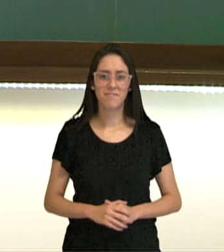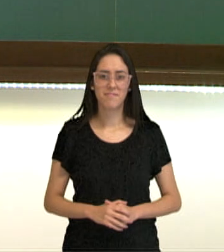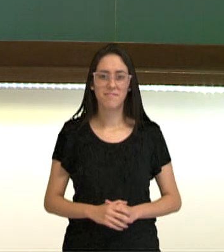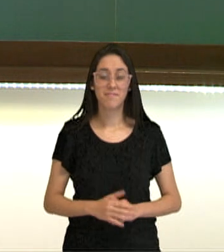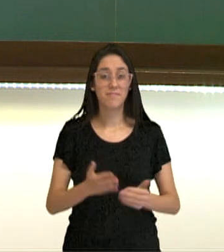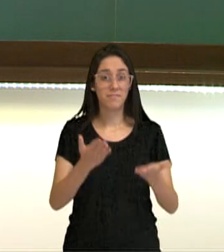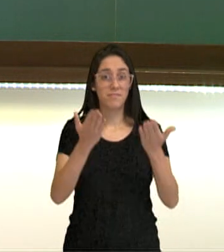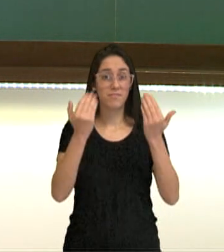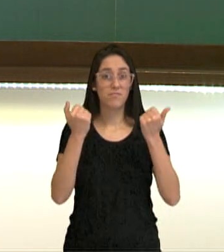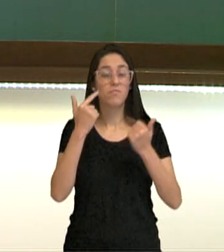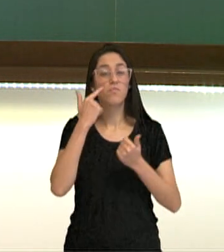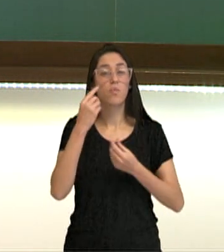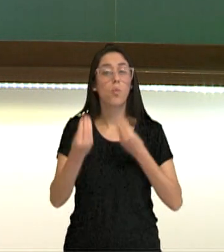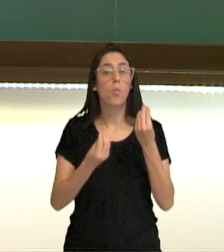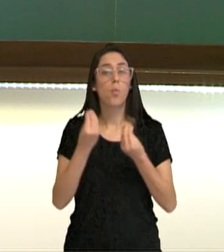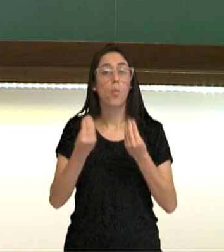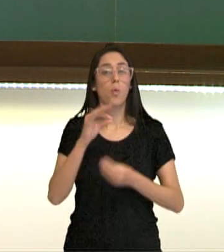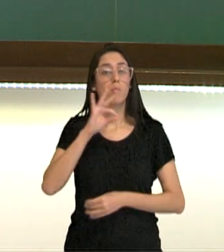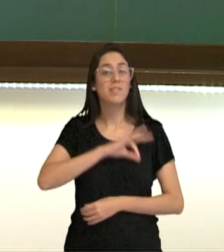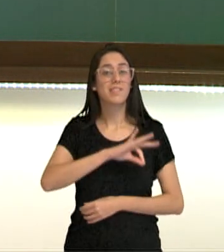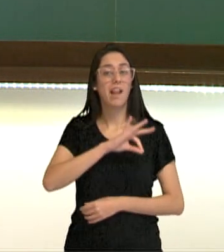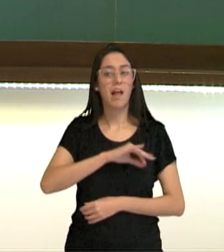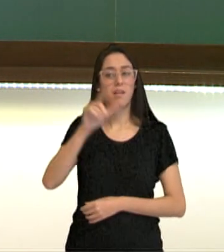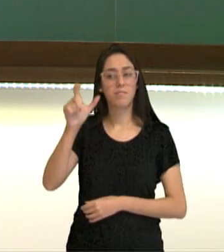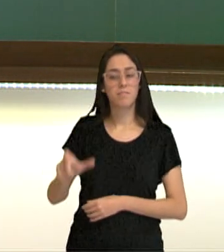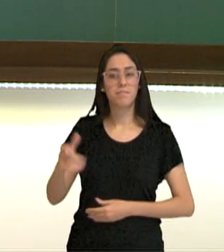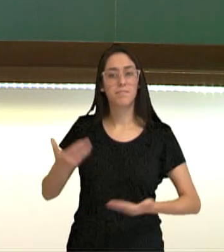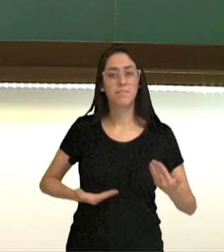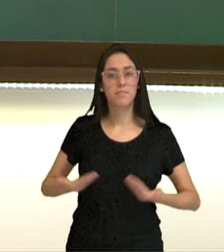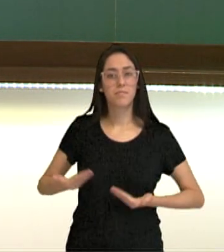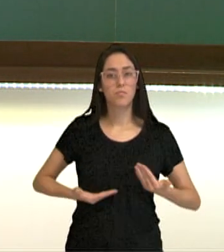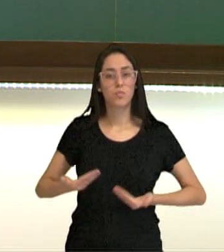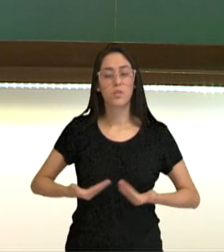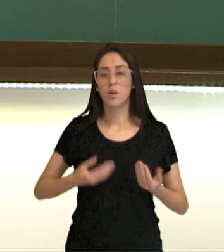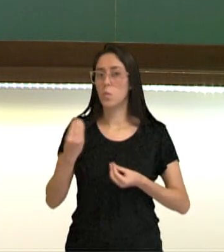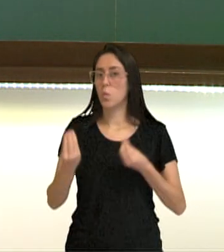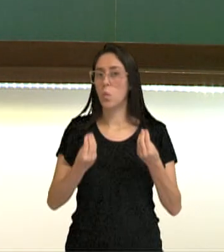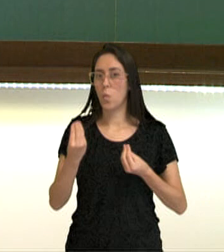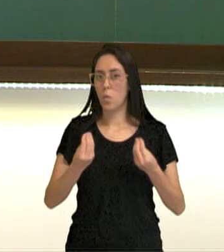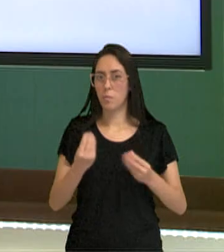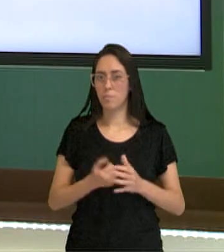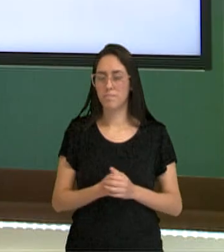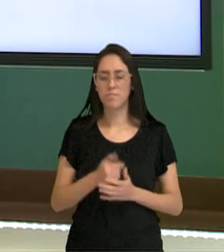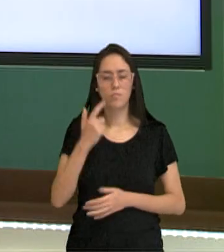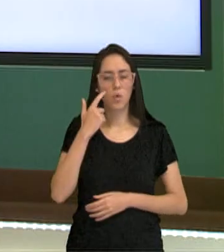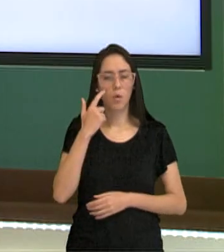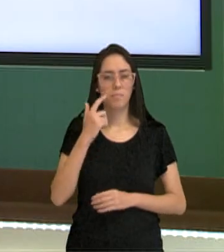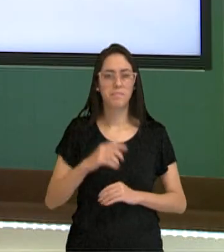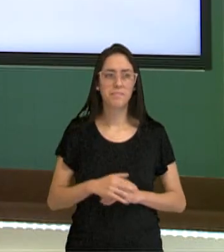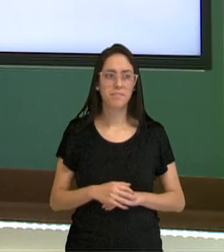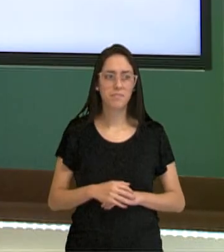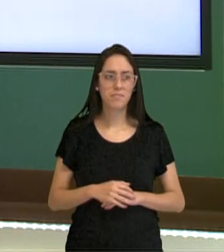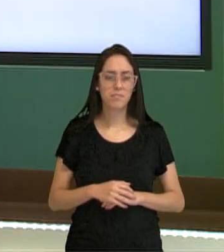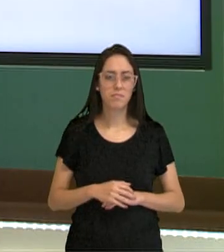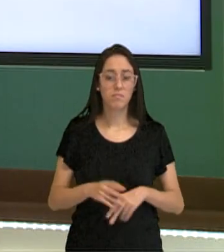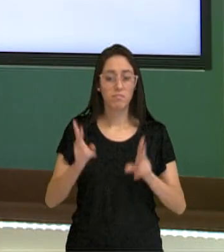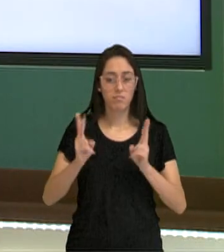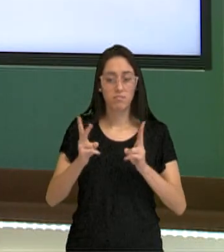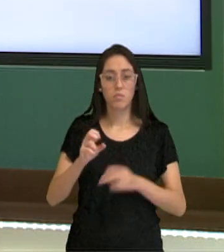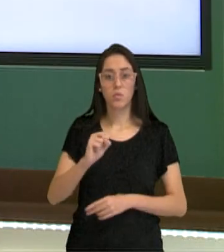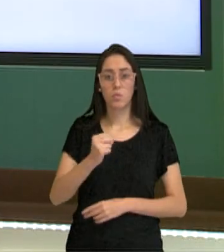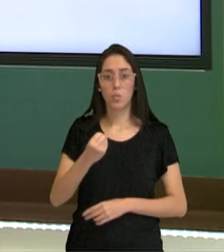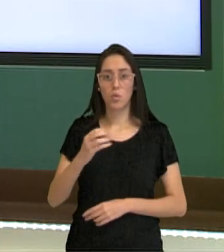vamos escrever o salário dessa funcionária na forma matemática, tá bom? Então, como é que vai ficar? Parte fixa, R$